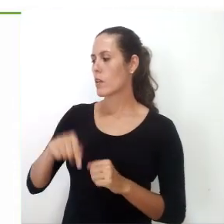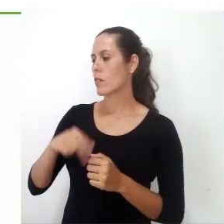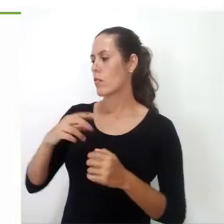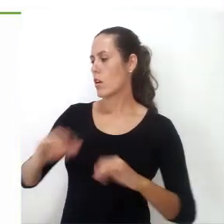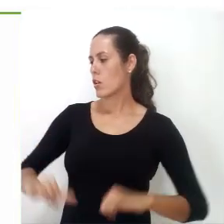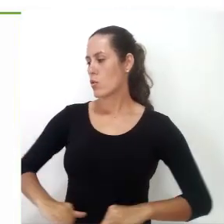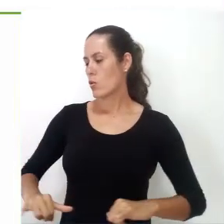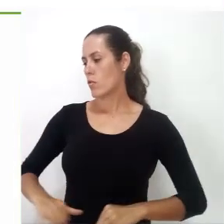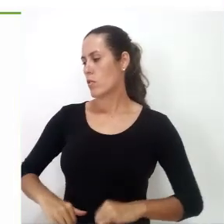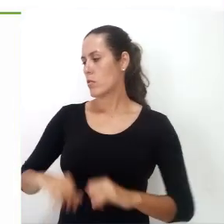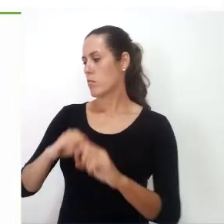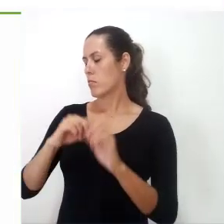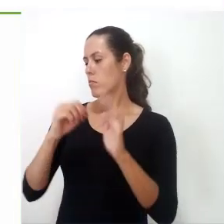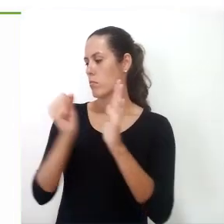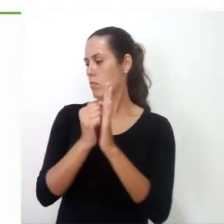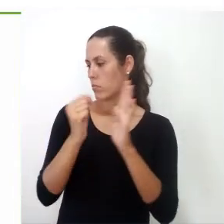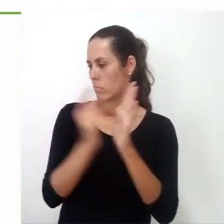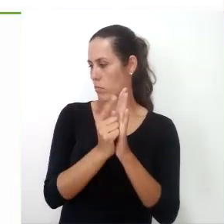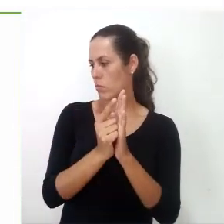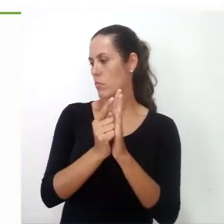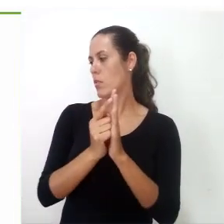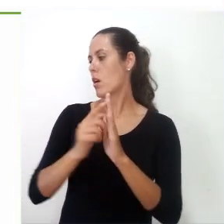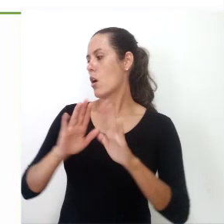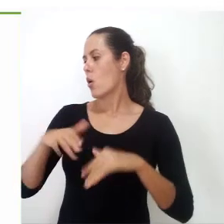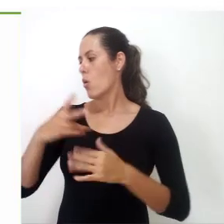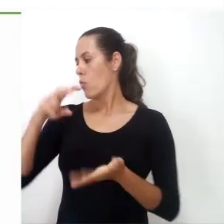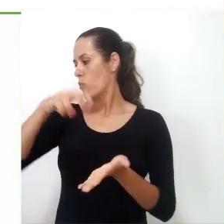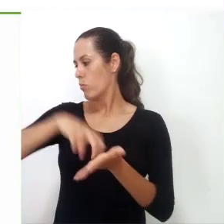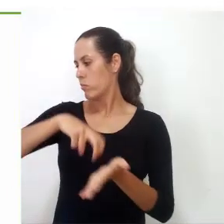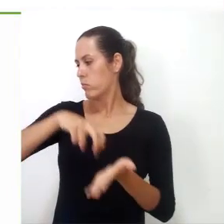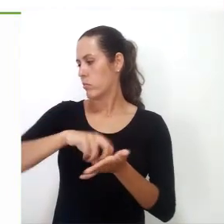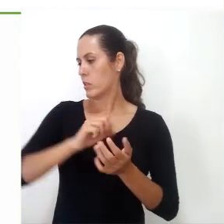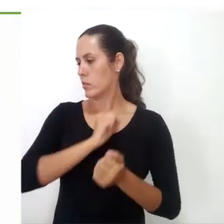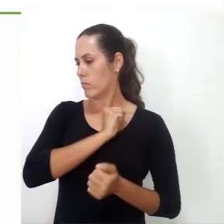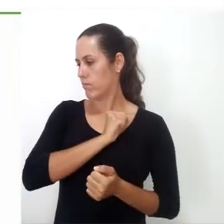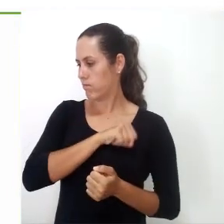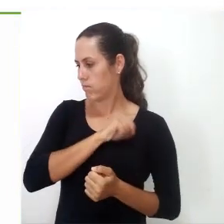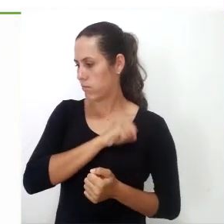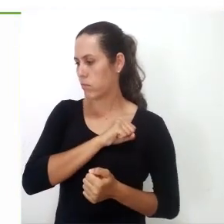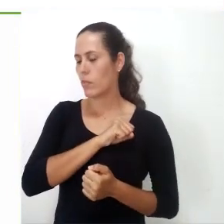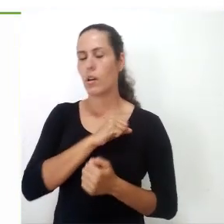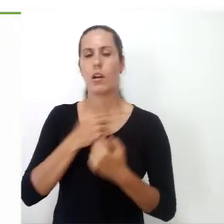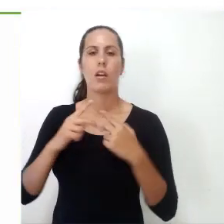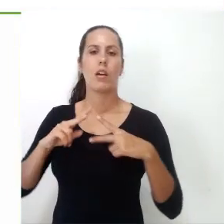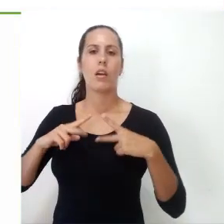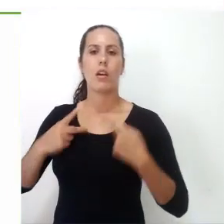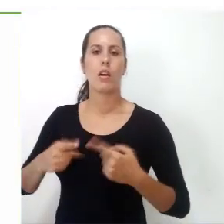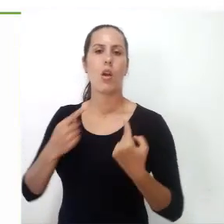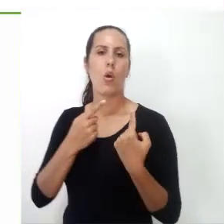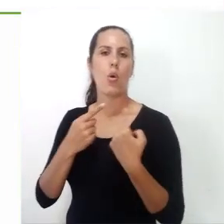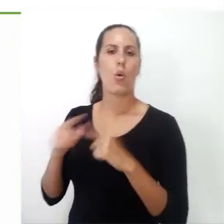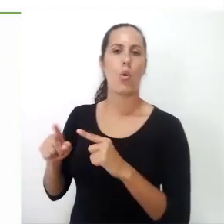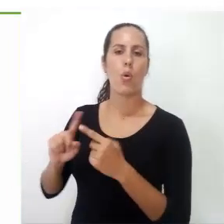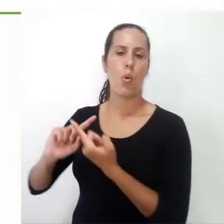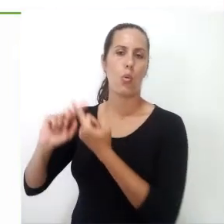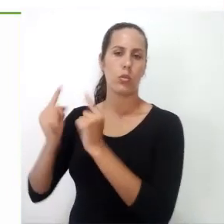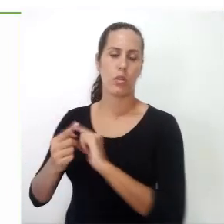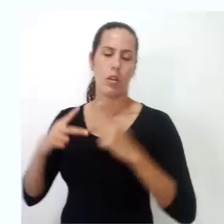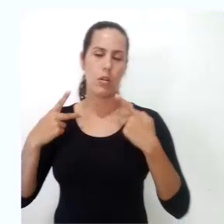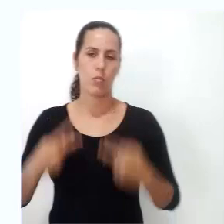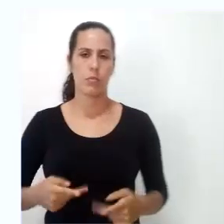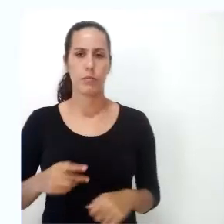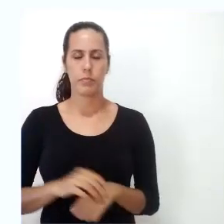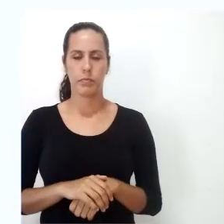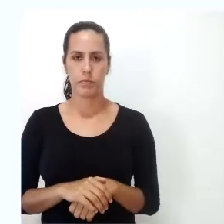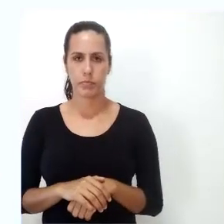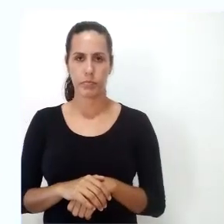será submetido à tortura, nem a penas ou tratamentos cruéis, desumanos ou degradantes. Então veja só, eu trouxe